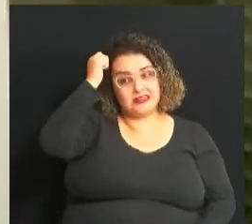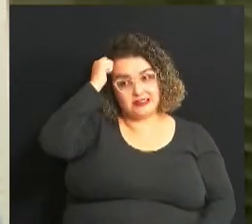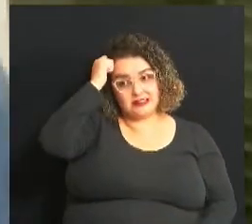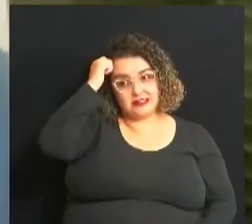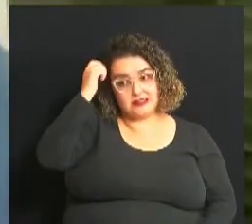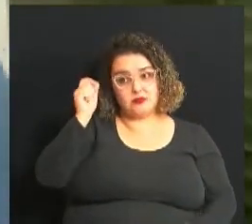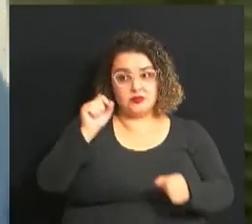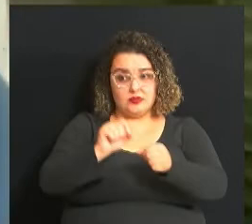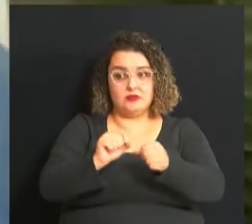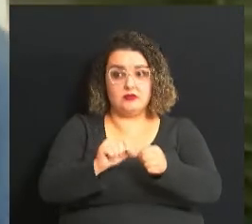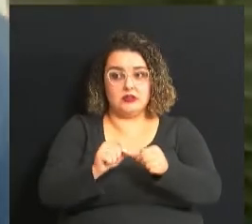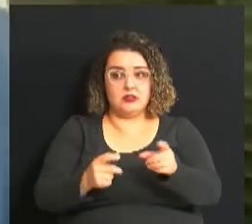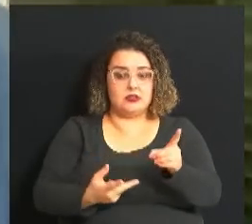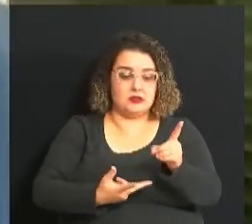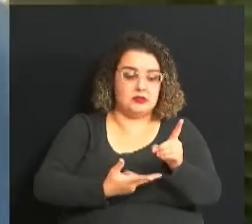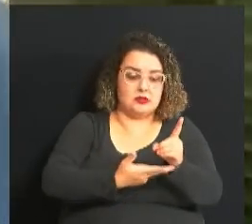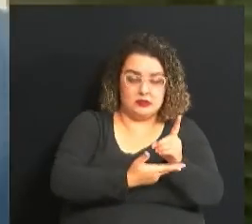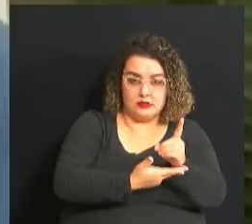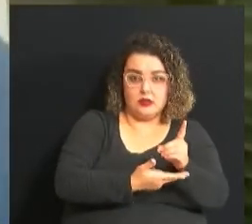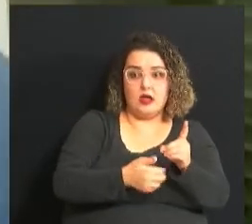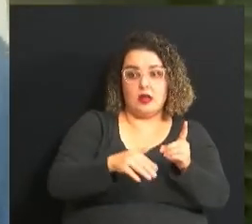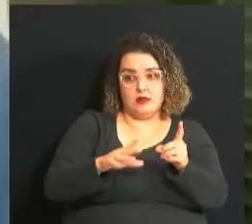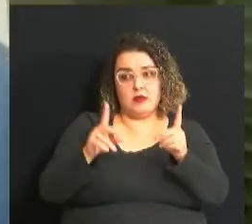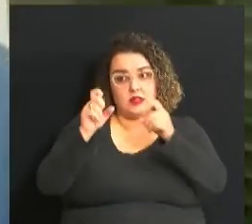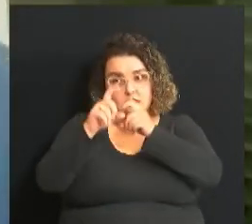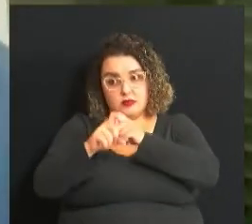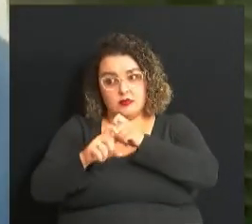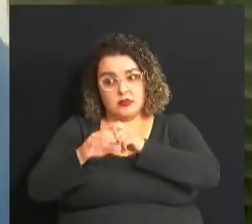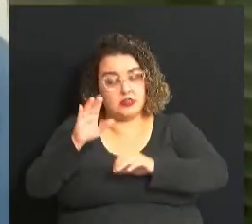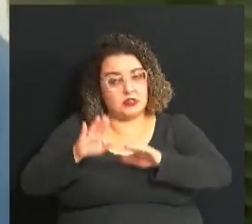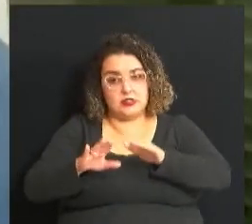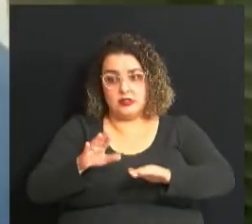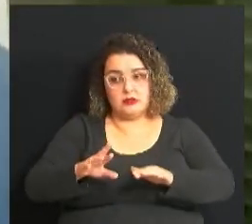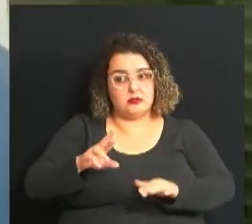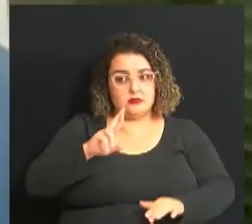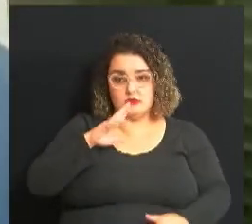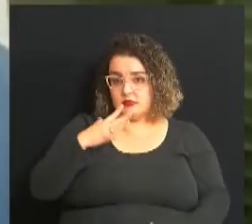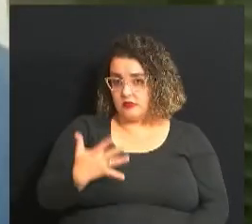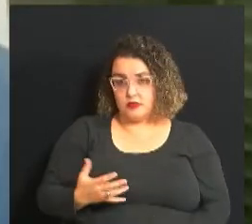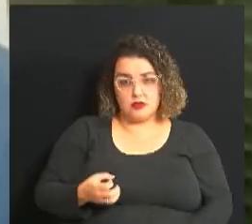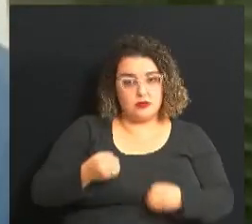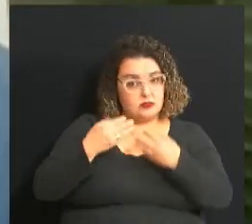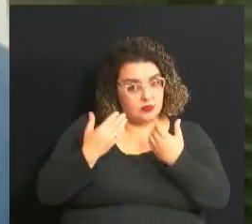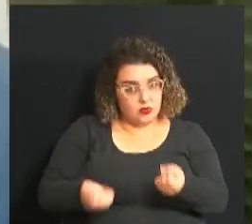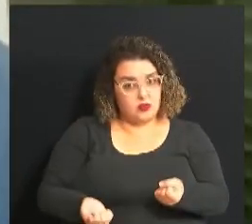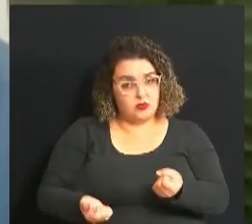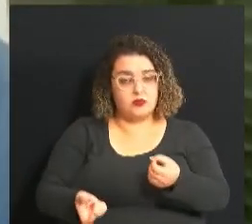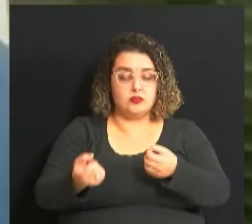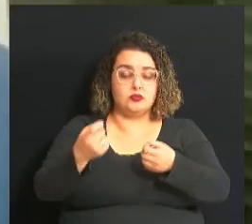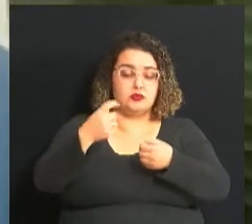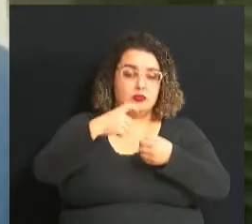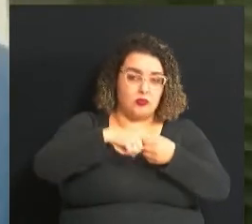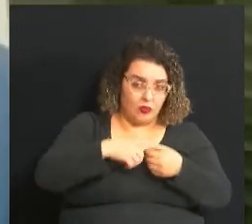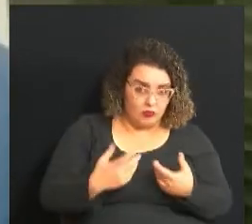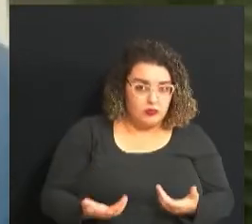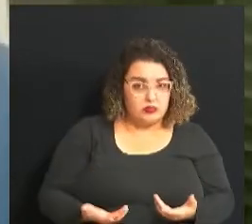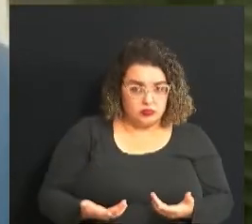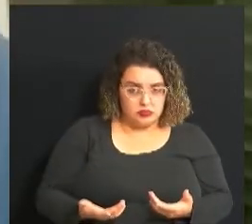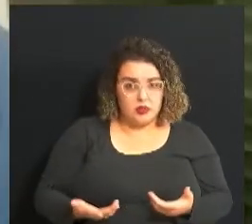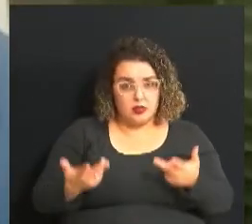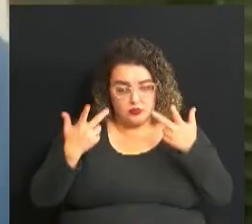cirurgia, que é mais complicado e nem sempre tem resultados bons, ele deixar o esperma para